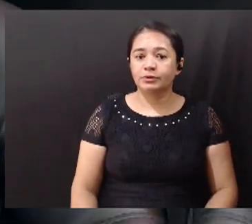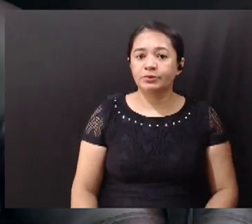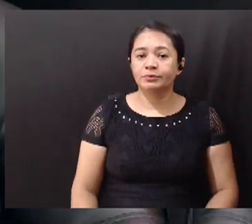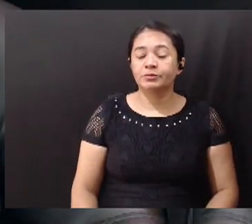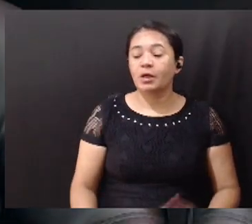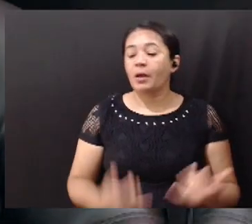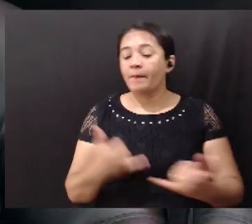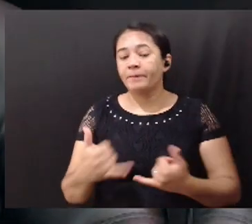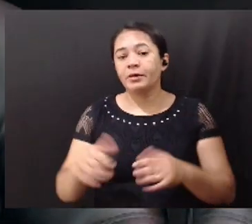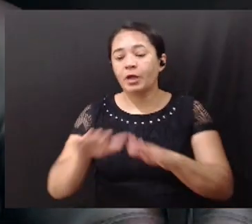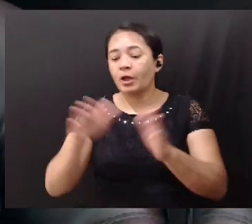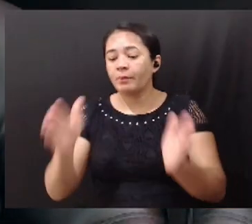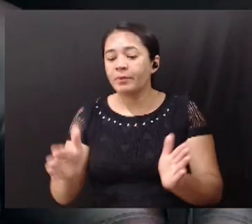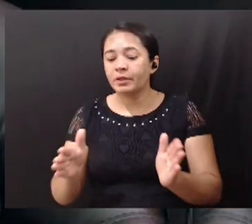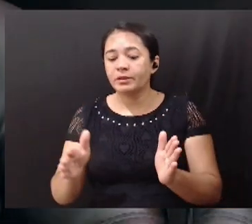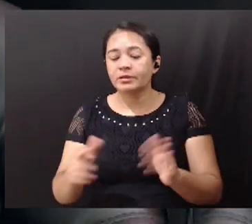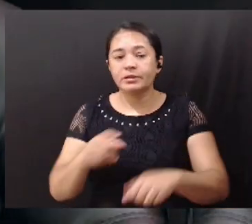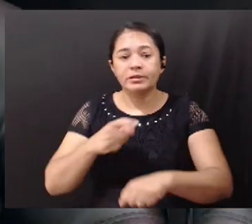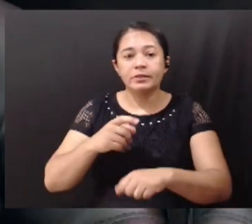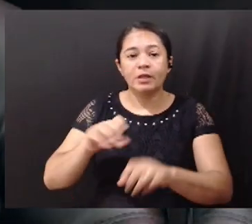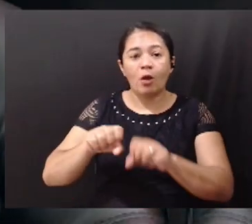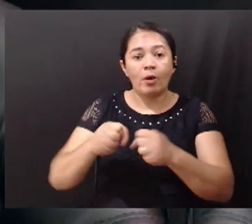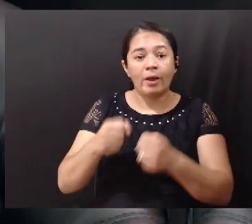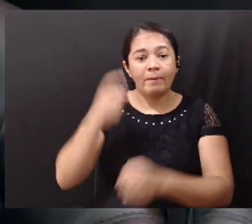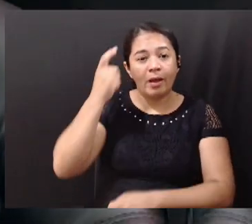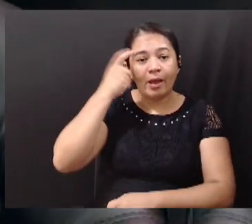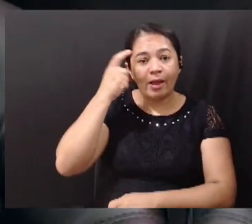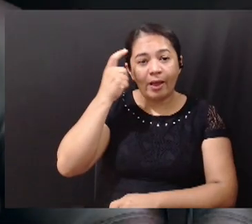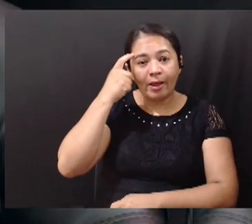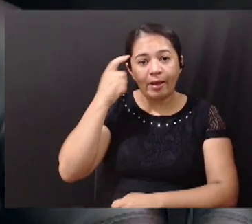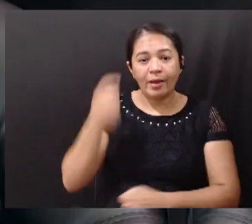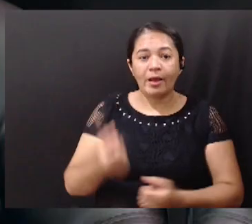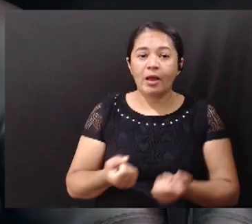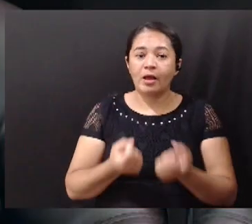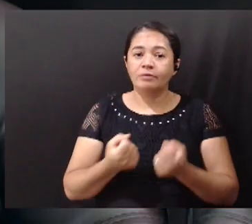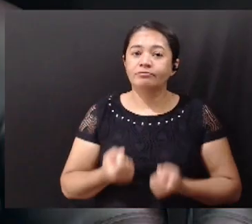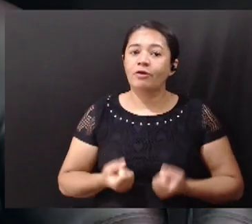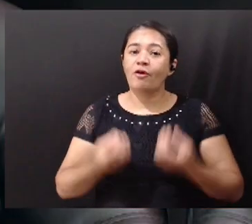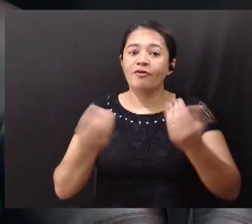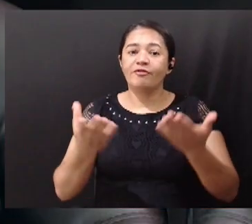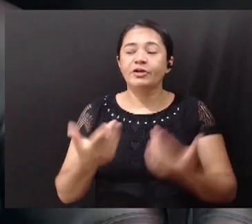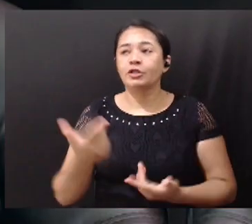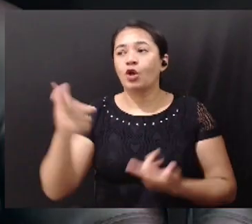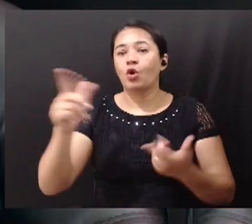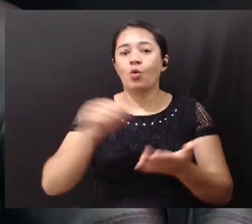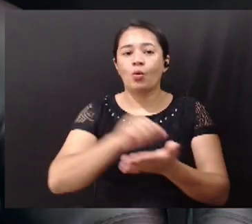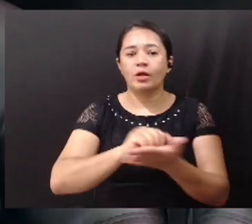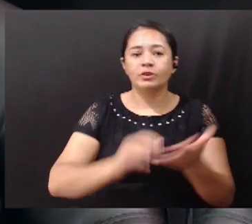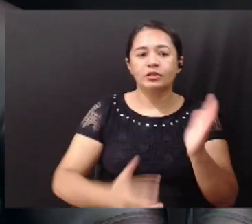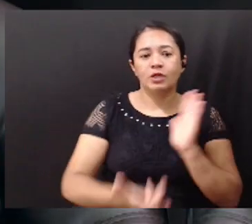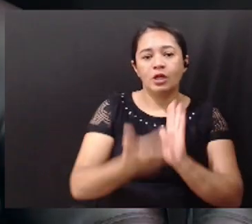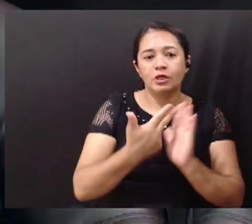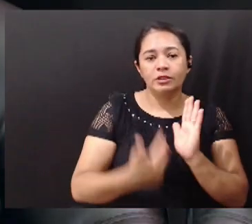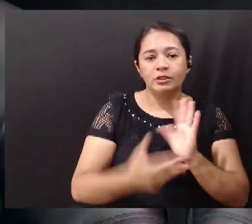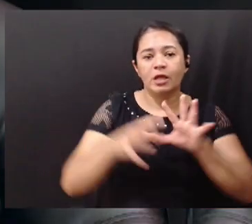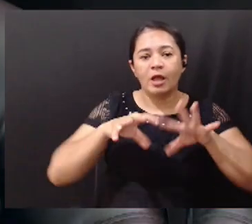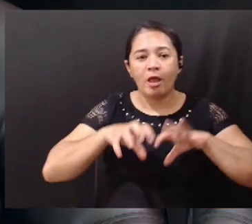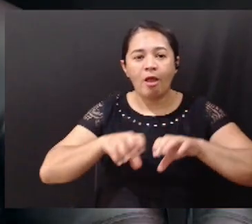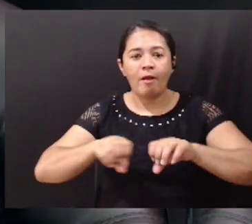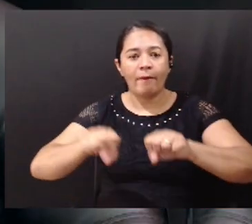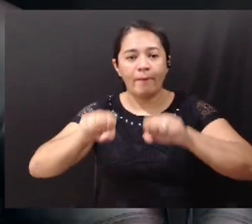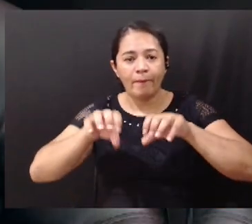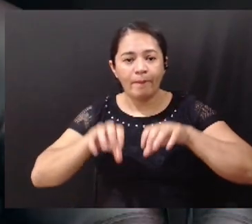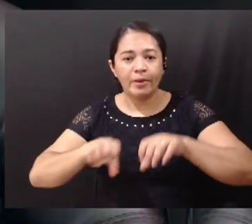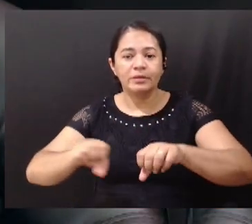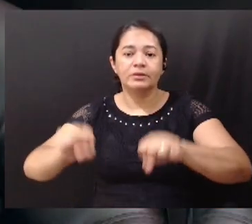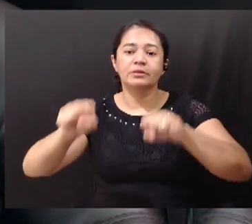montar um quebra-cabeça, ofertar atividades mais criativas, como pintura, massinha, agora